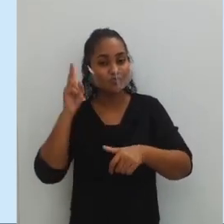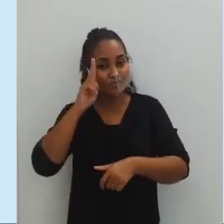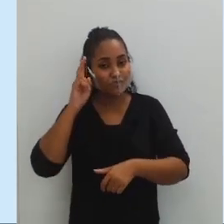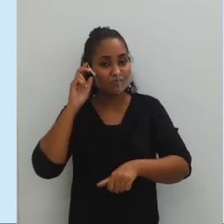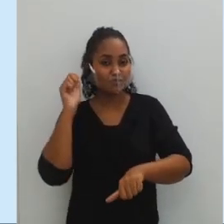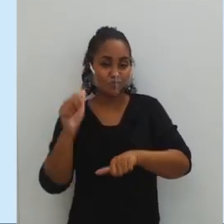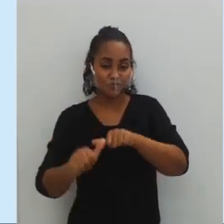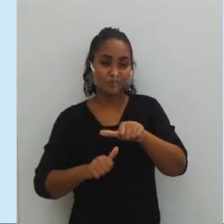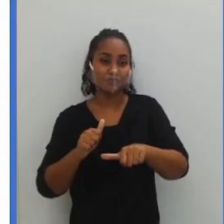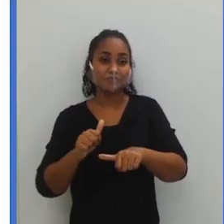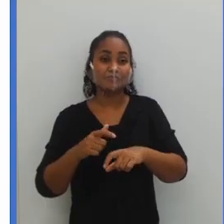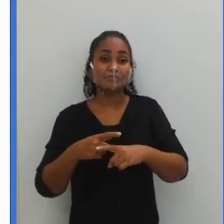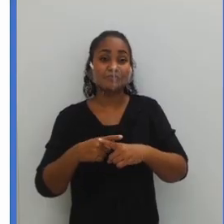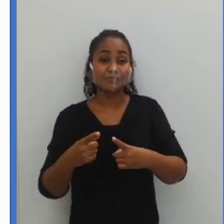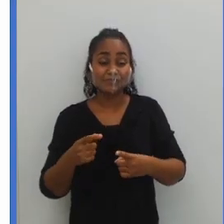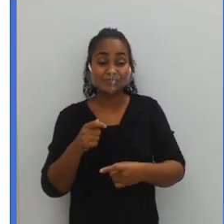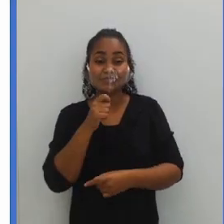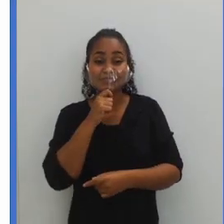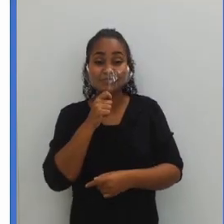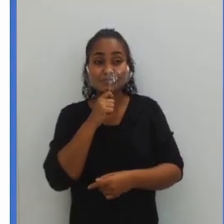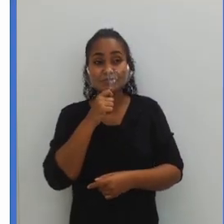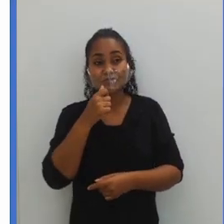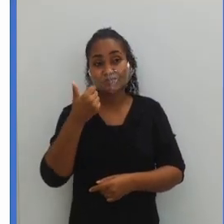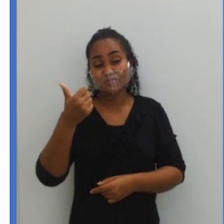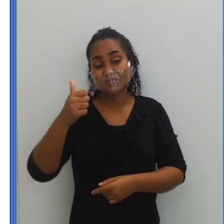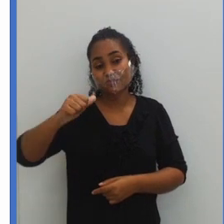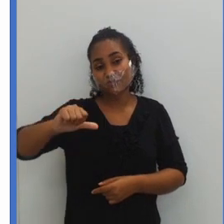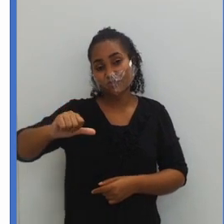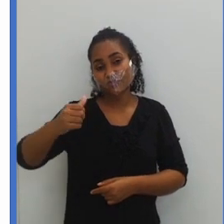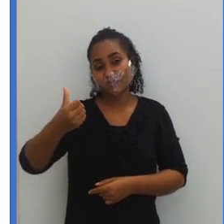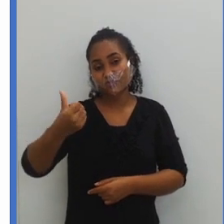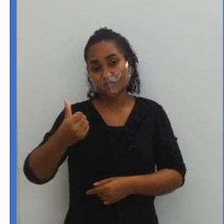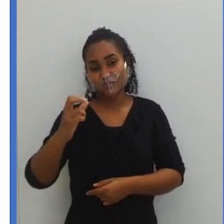a história muda. Mas ainda em